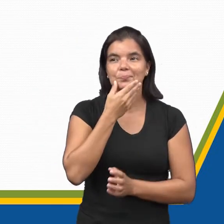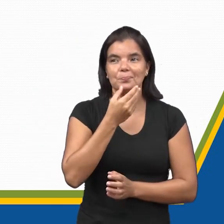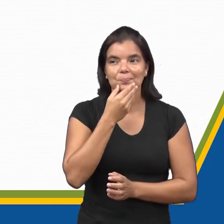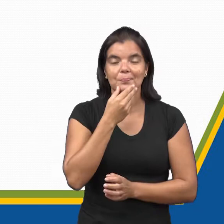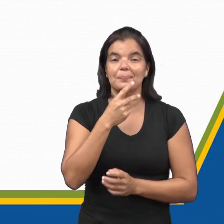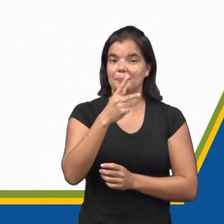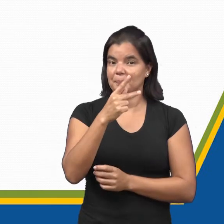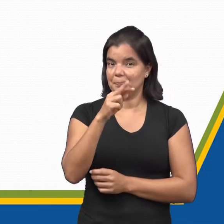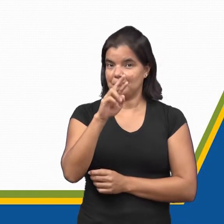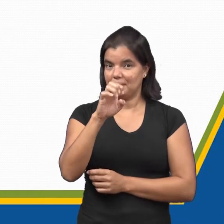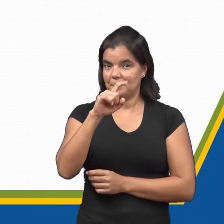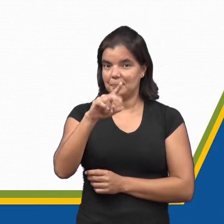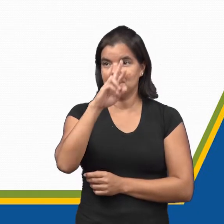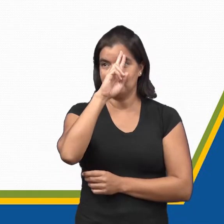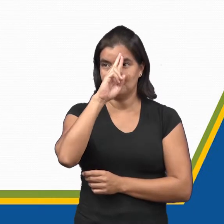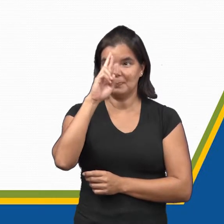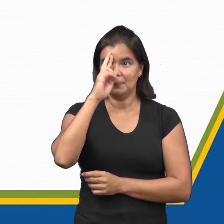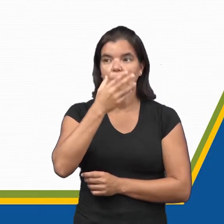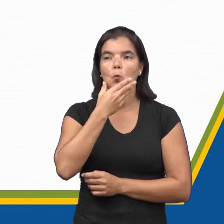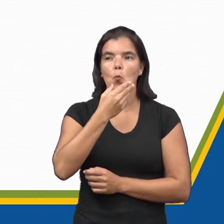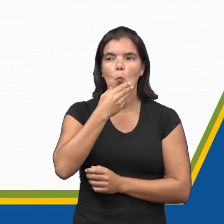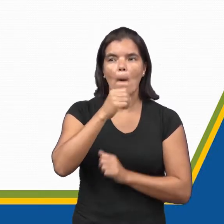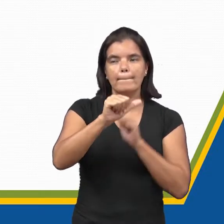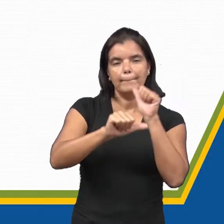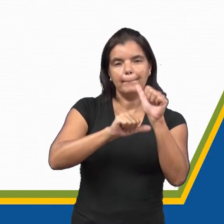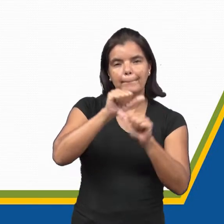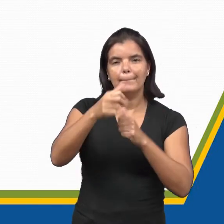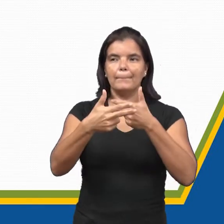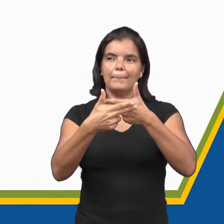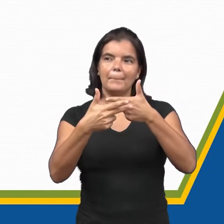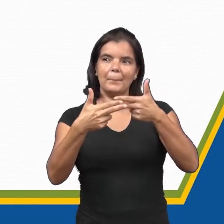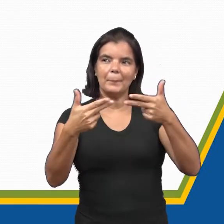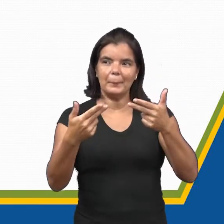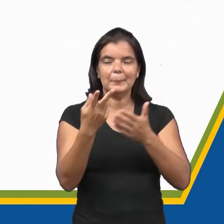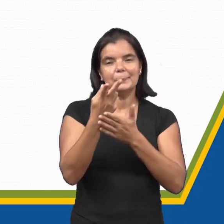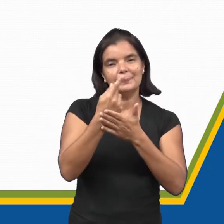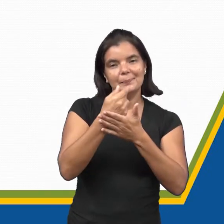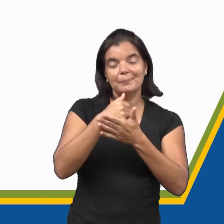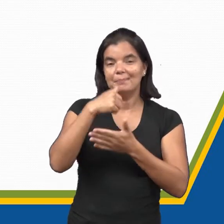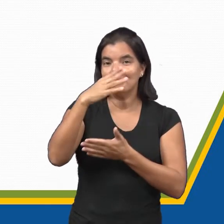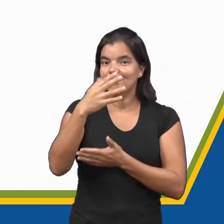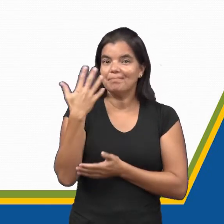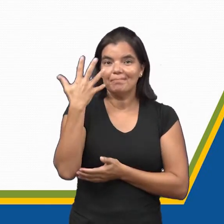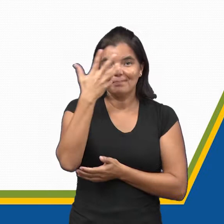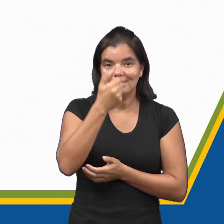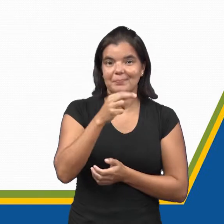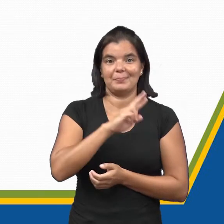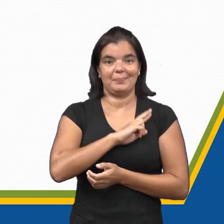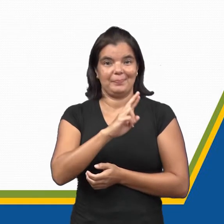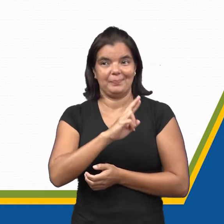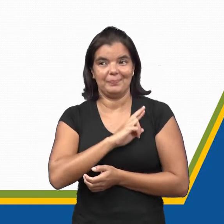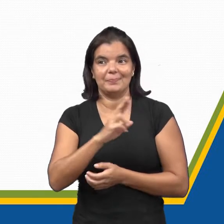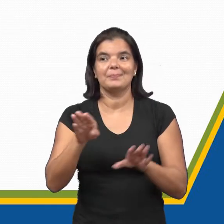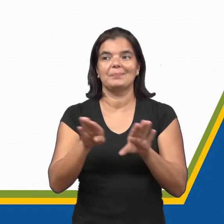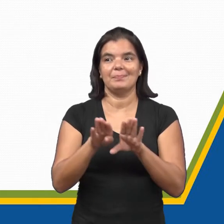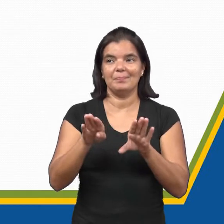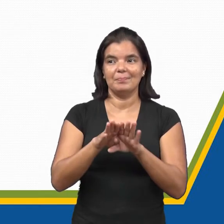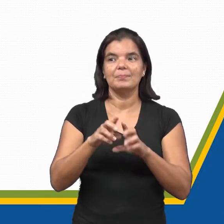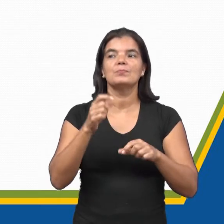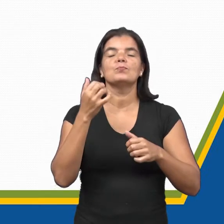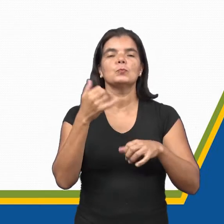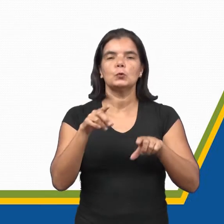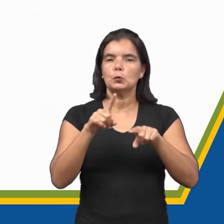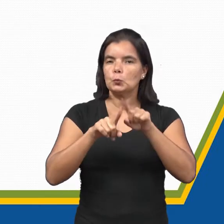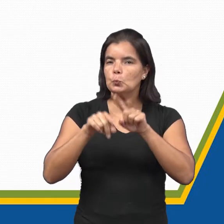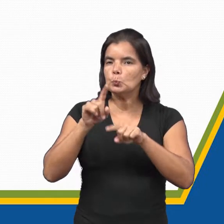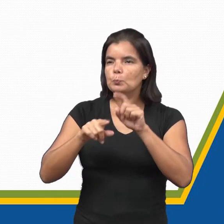Na pré-história, o homem modelou objetos de arte para fins mágicos religiosos e como